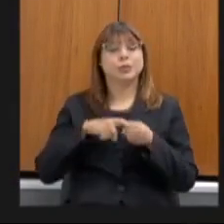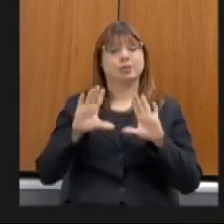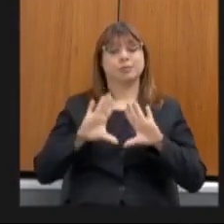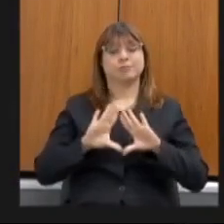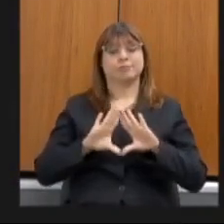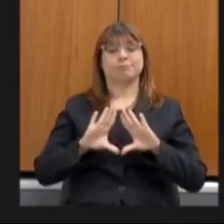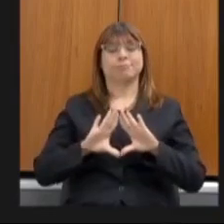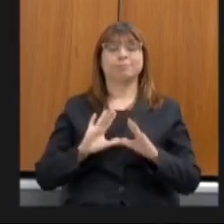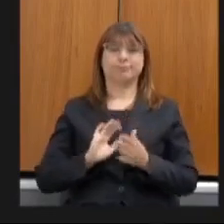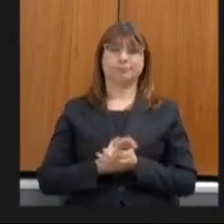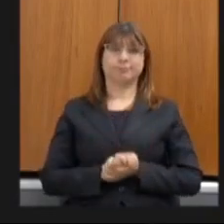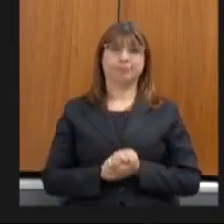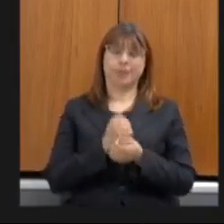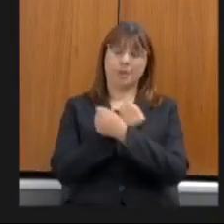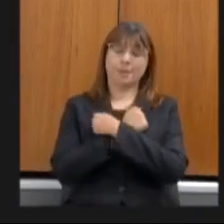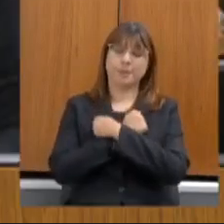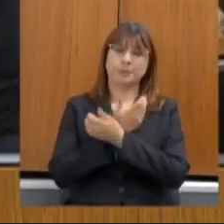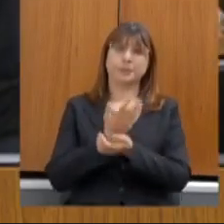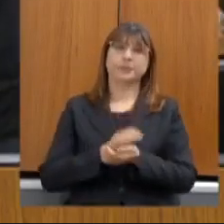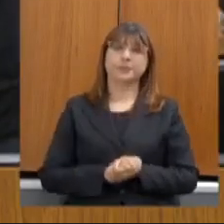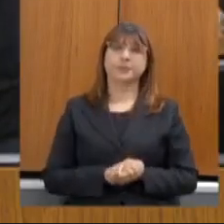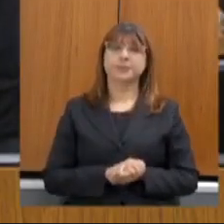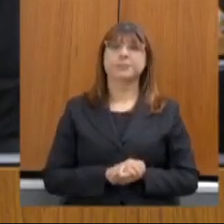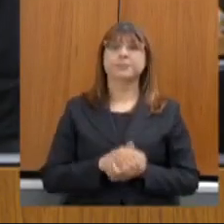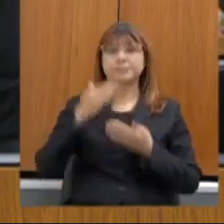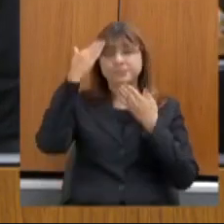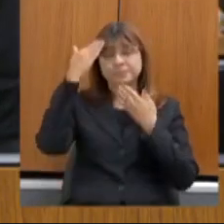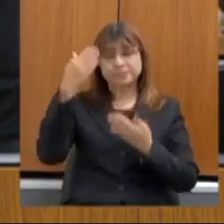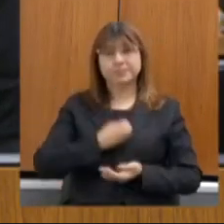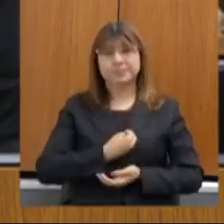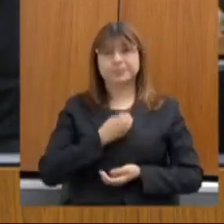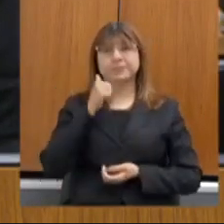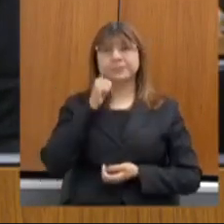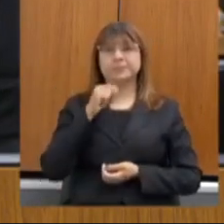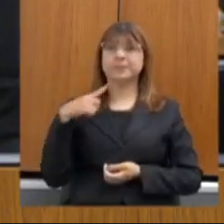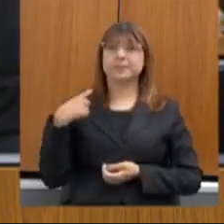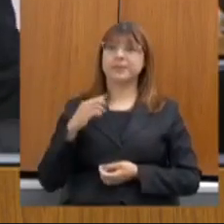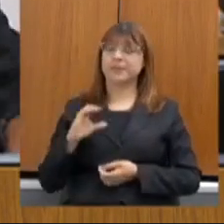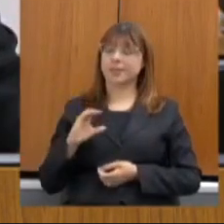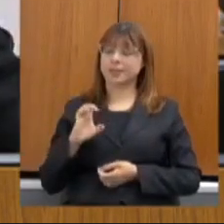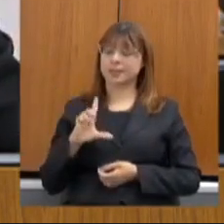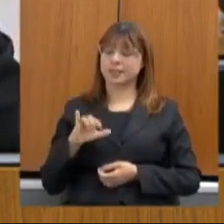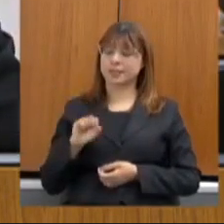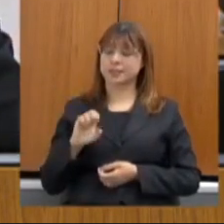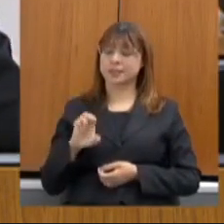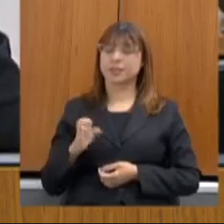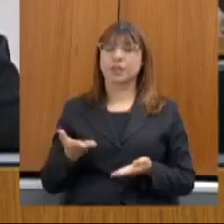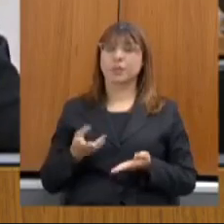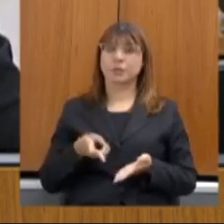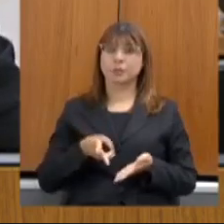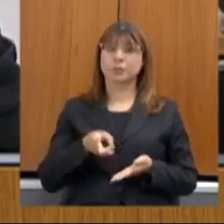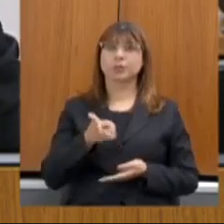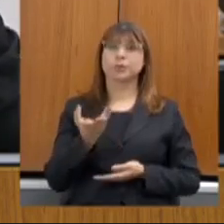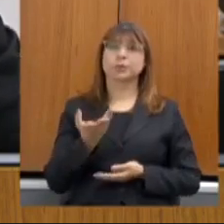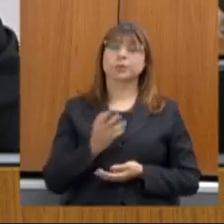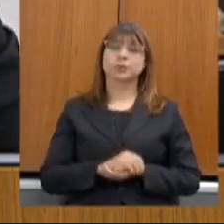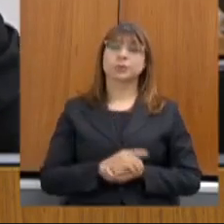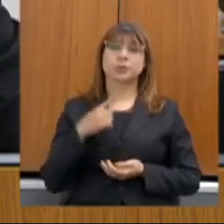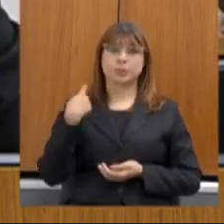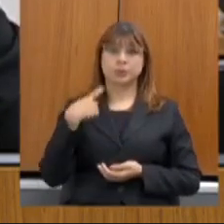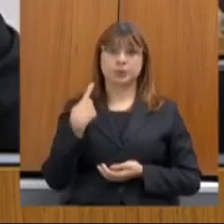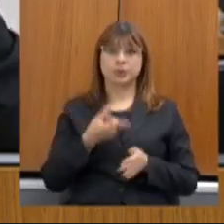Assembleia agradeço a participação da deputada celise laviola dando sequência a